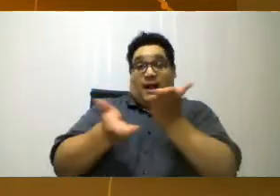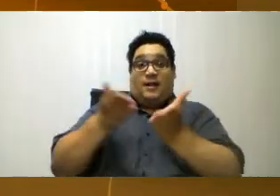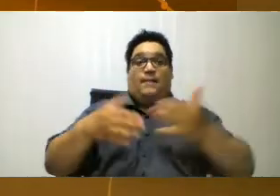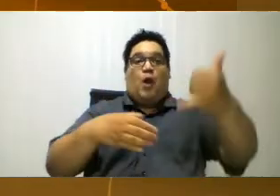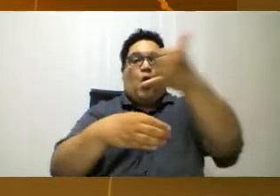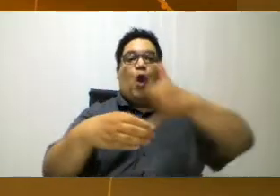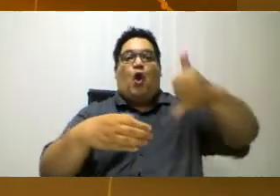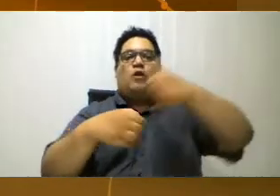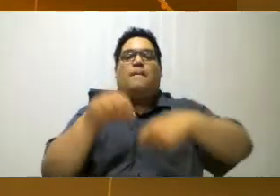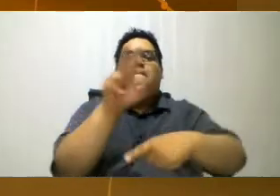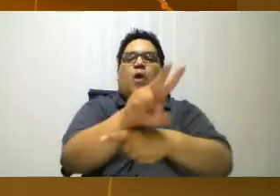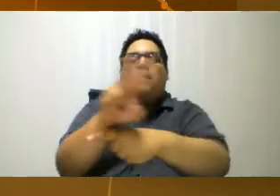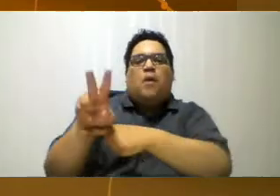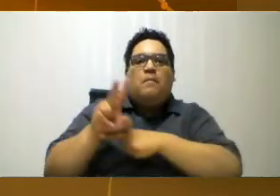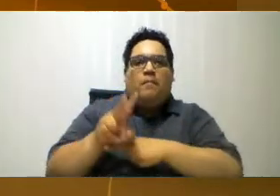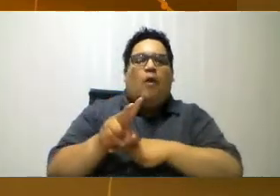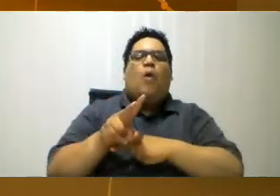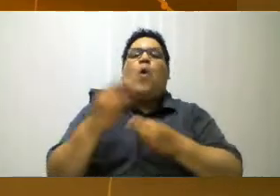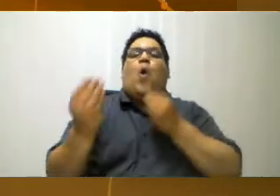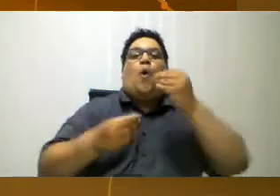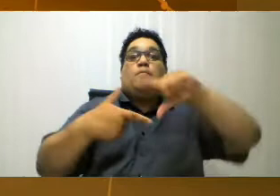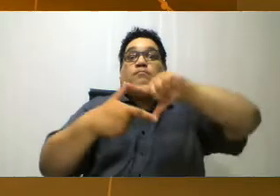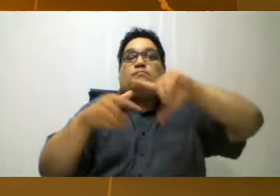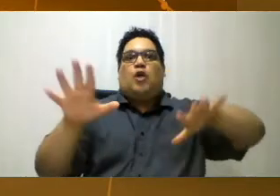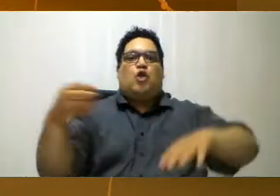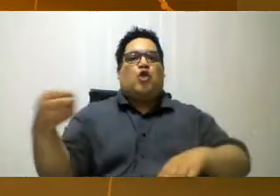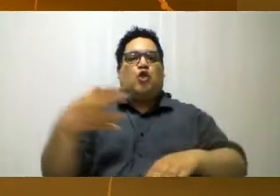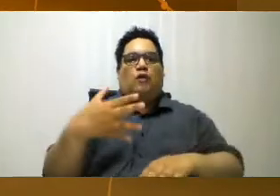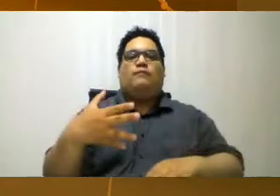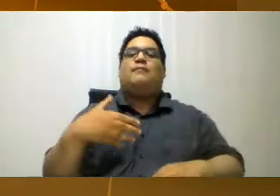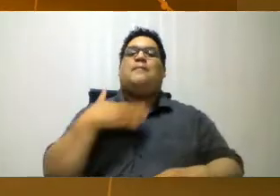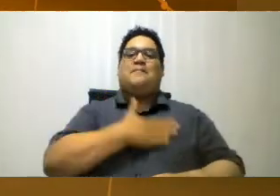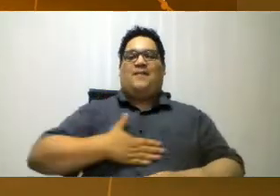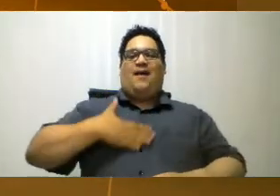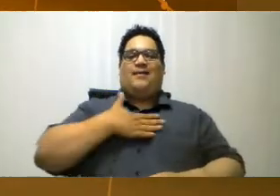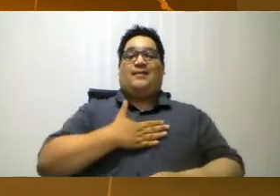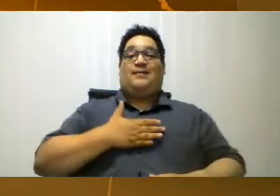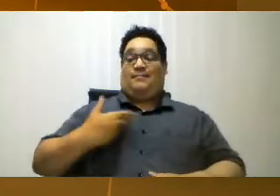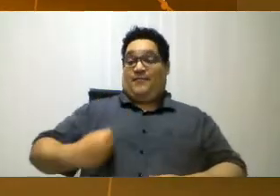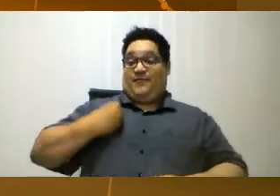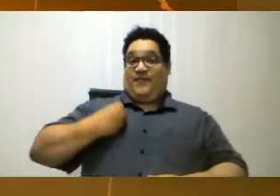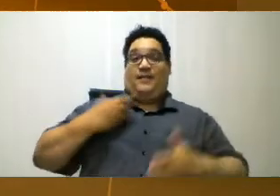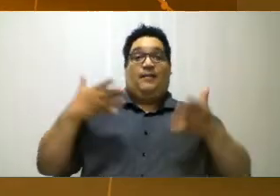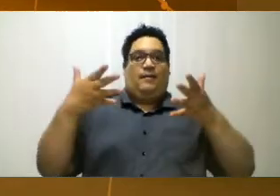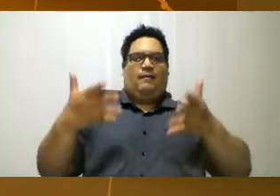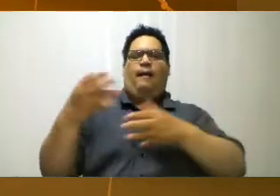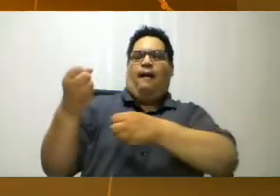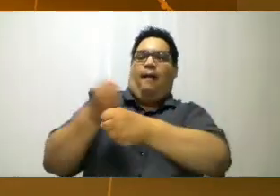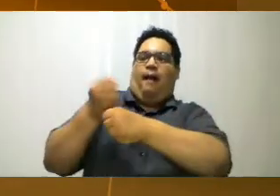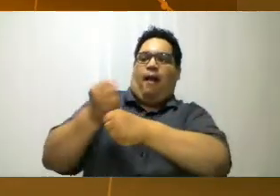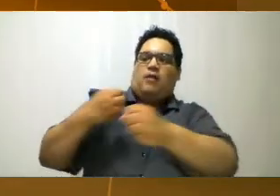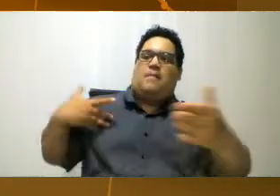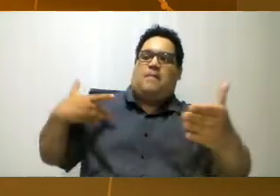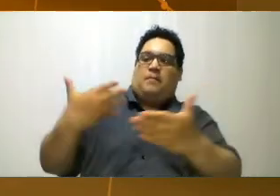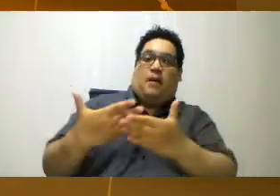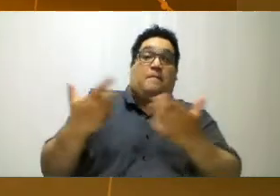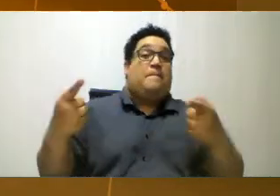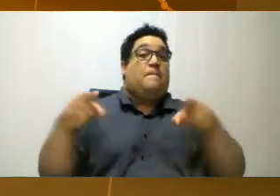gostaria de dizer a todos que é um prazer a gente estar aqui. Isso é fruto de um esforço de longos anos, de uma parceria